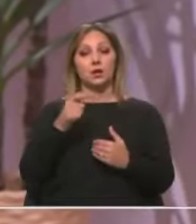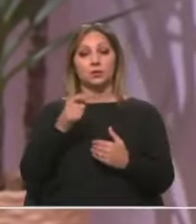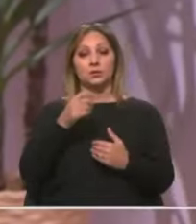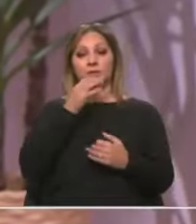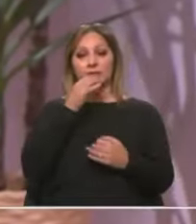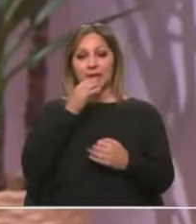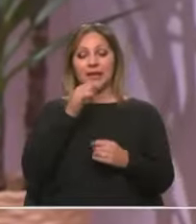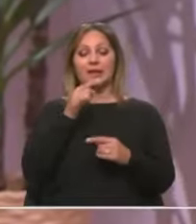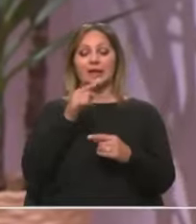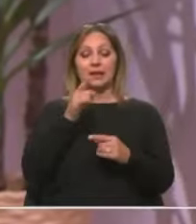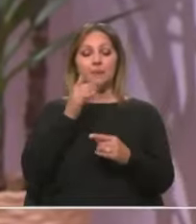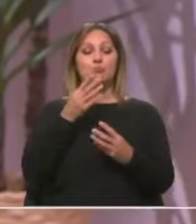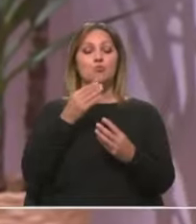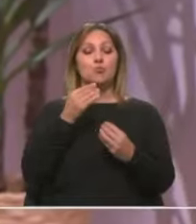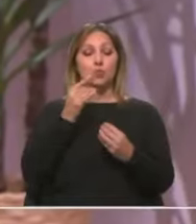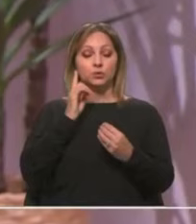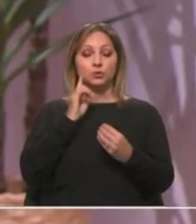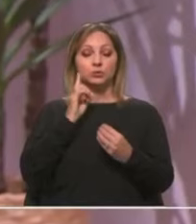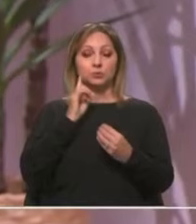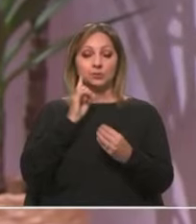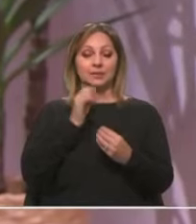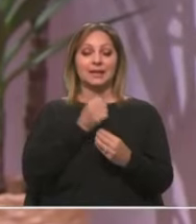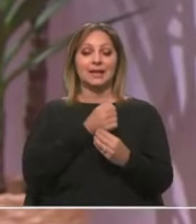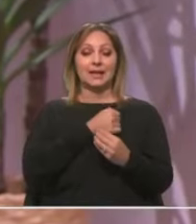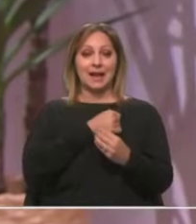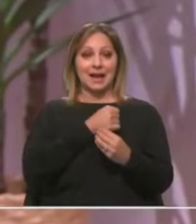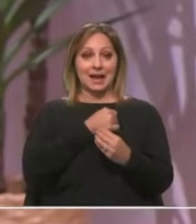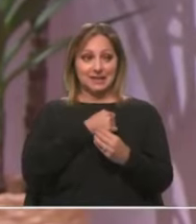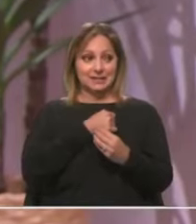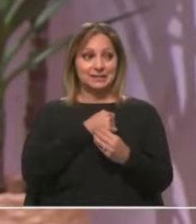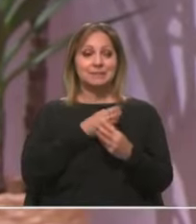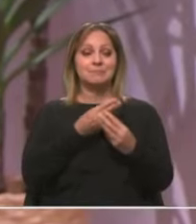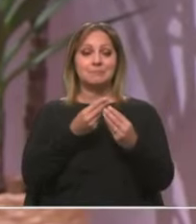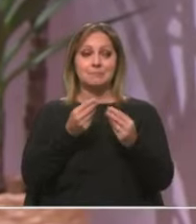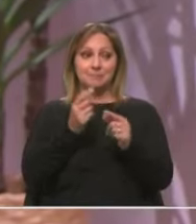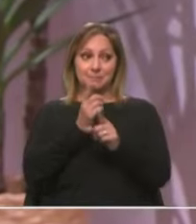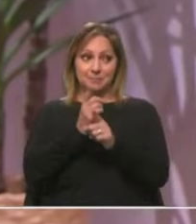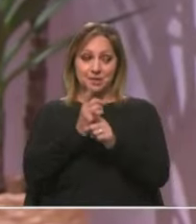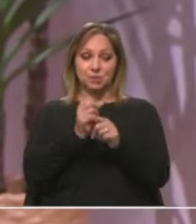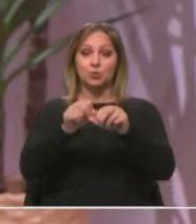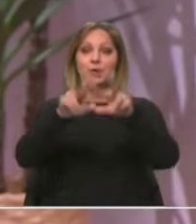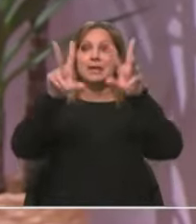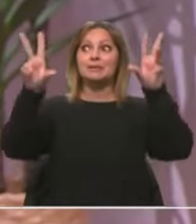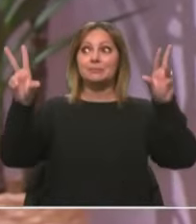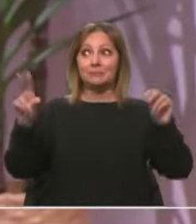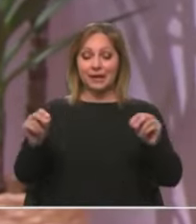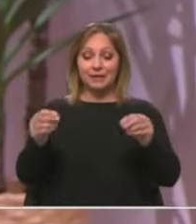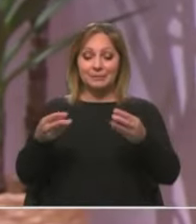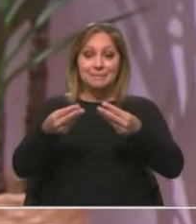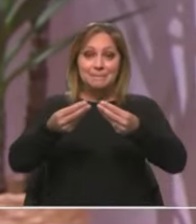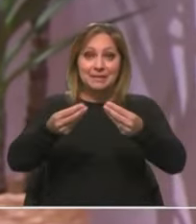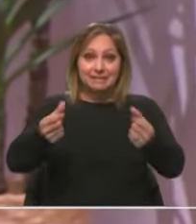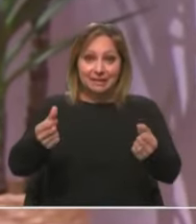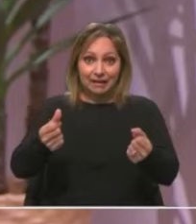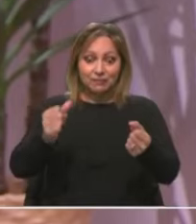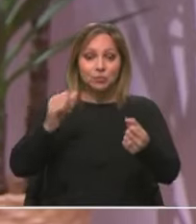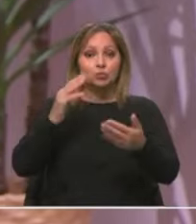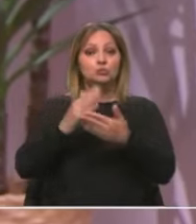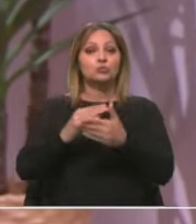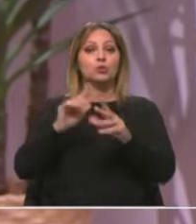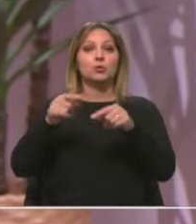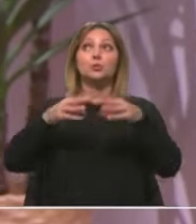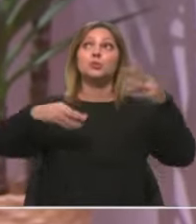é importantíssimo haver uma limpeza física. E essa parte de deitar,